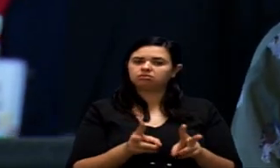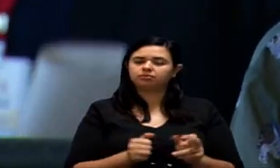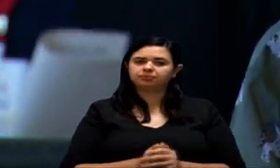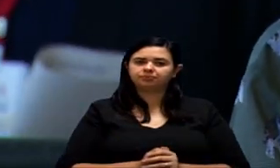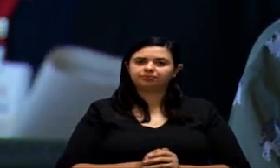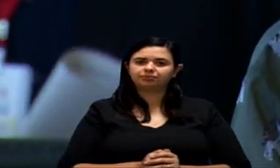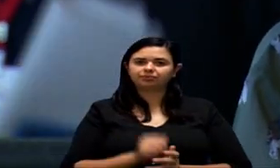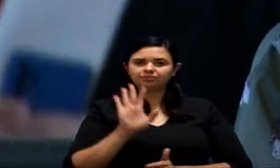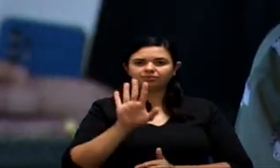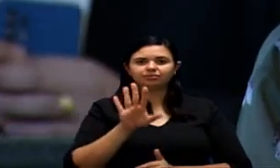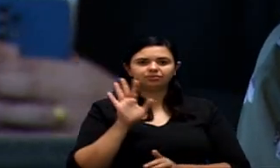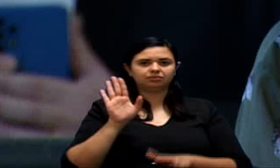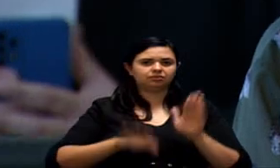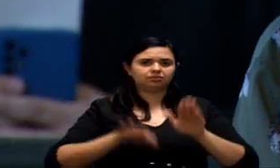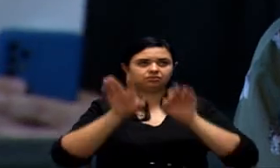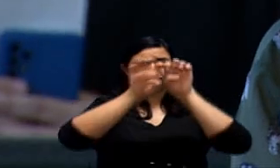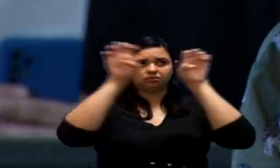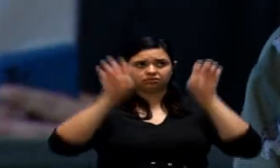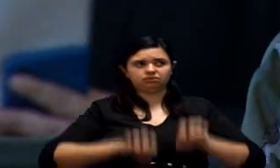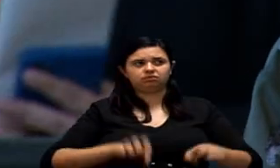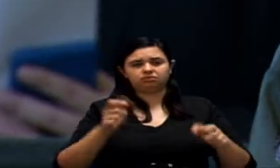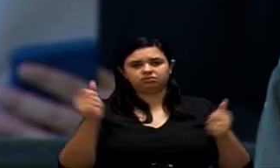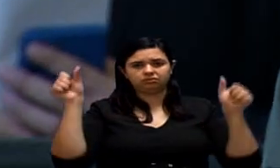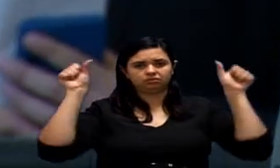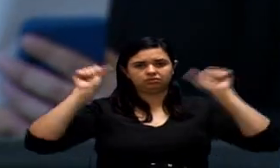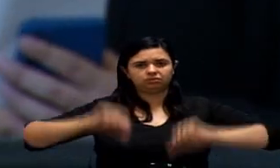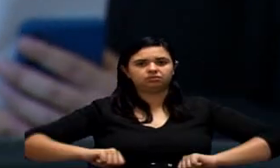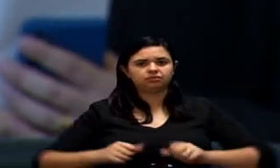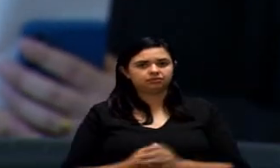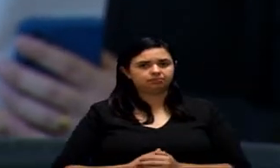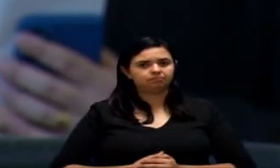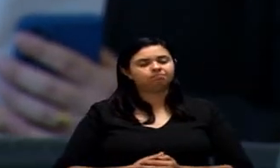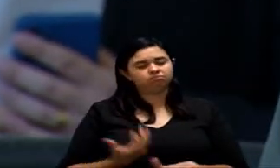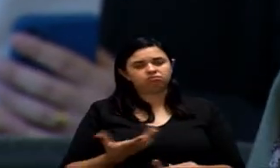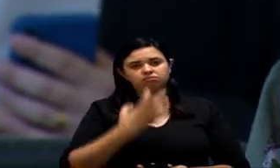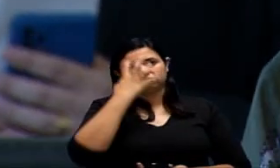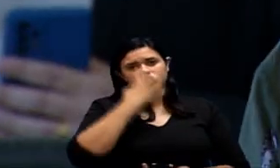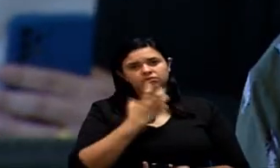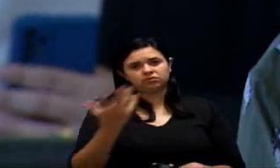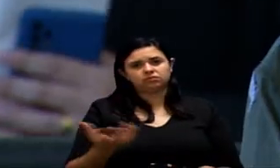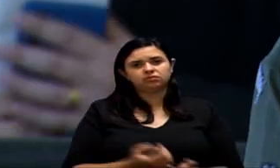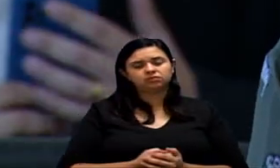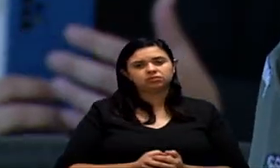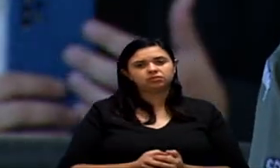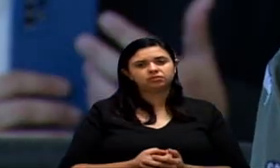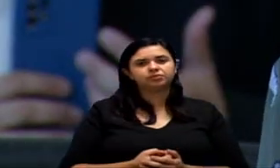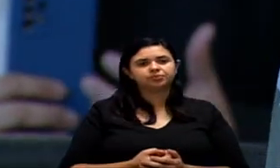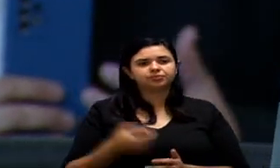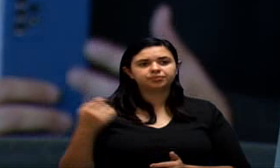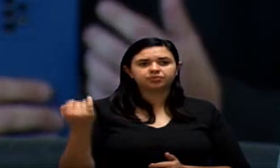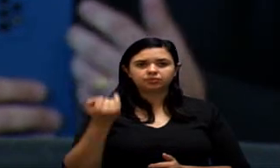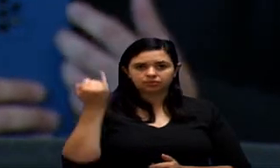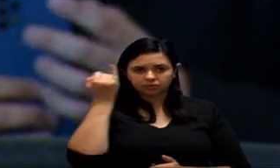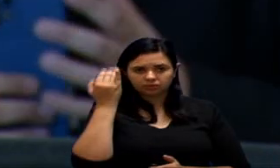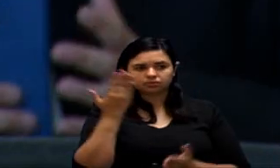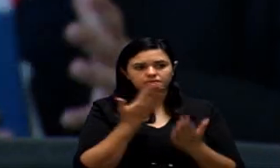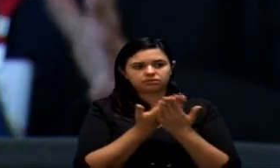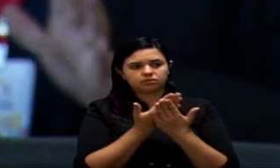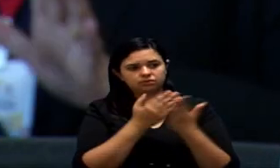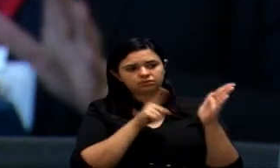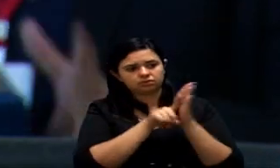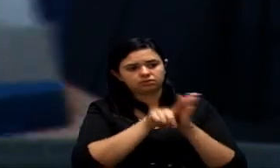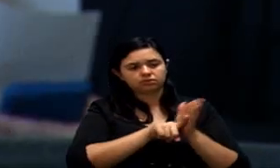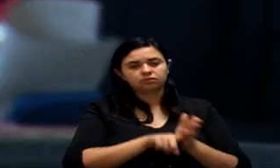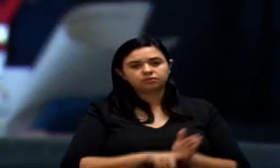ser afetada a sua estrutura. Então, é muito sério e precisa sim, que haja aí um estudo mais aprofundado, precisa que